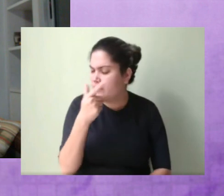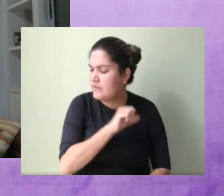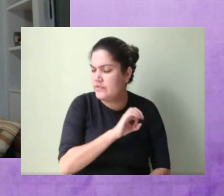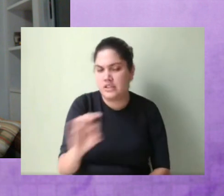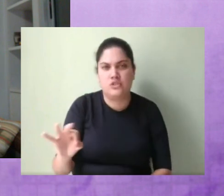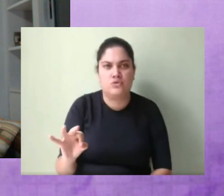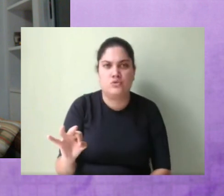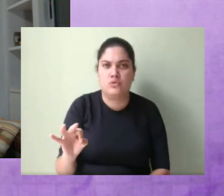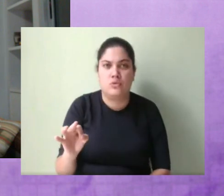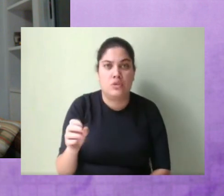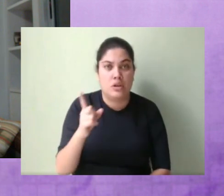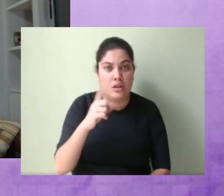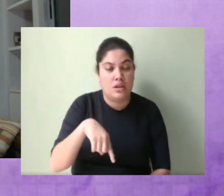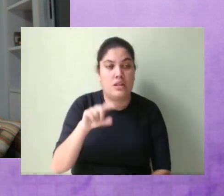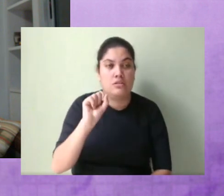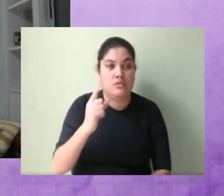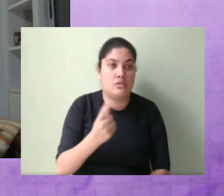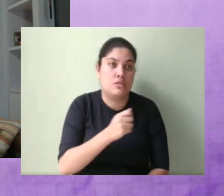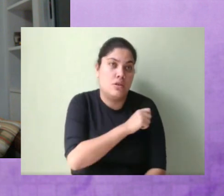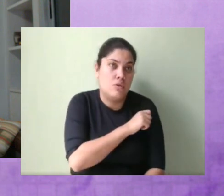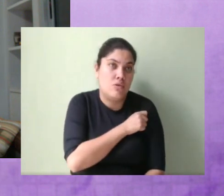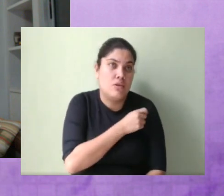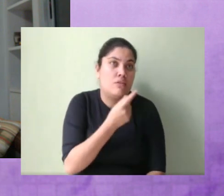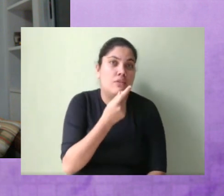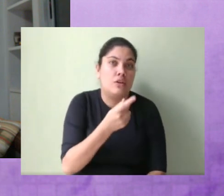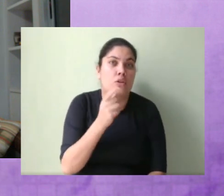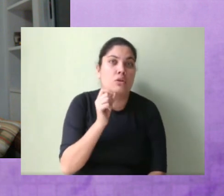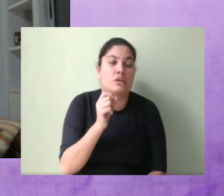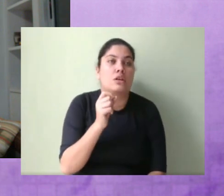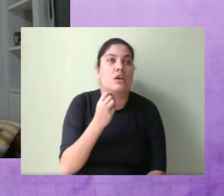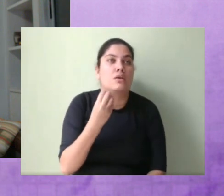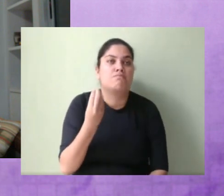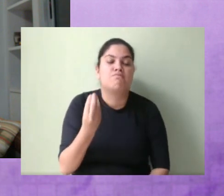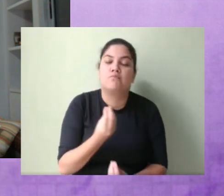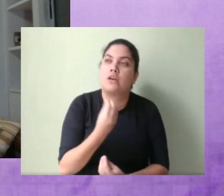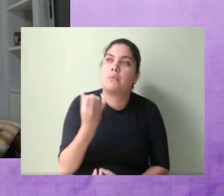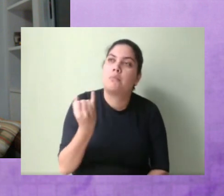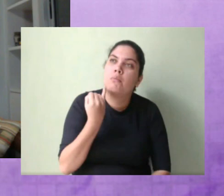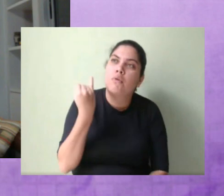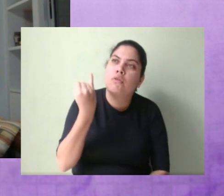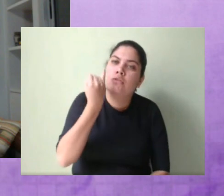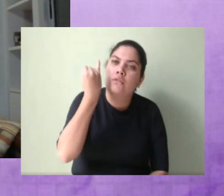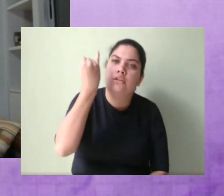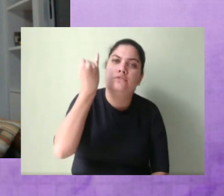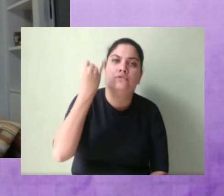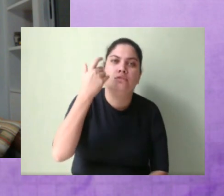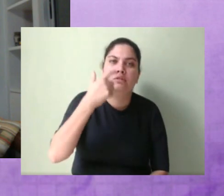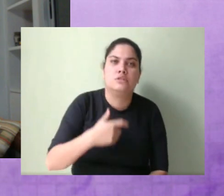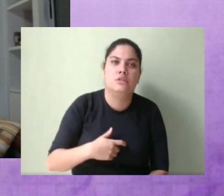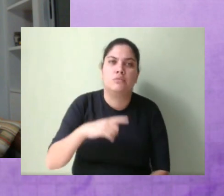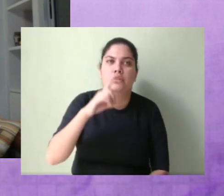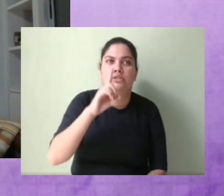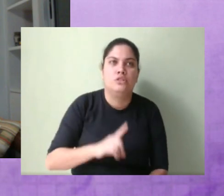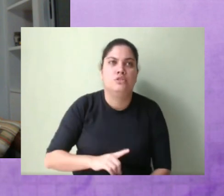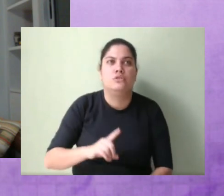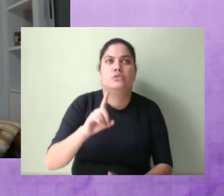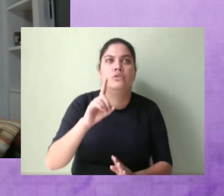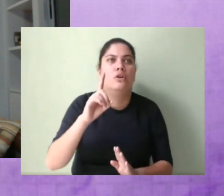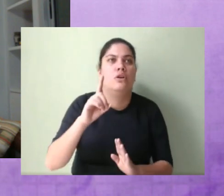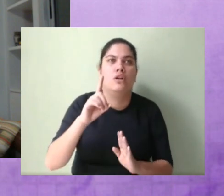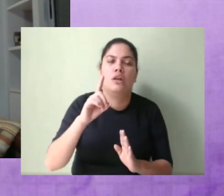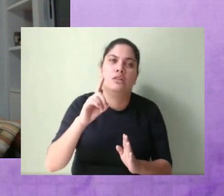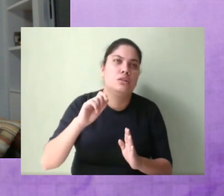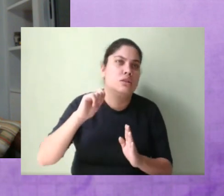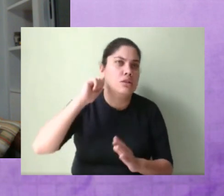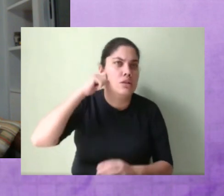gente empodera né, dá autonomia para essas meninas e meninos, porque é o que a gente quer, que eles consigam se